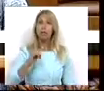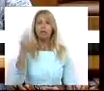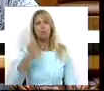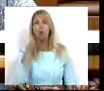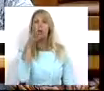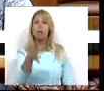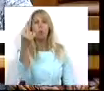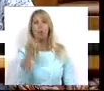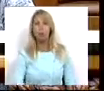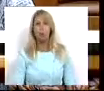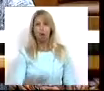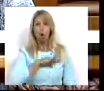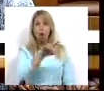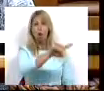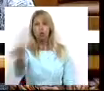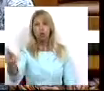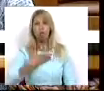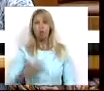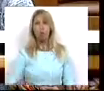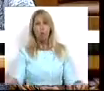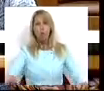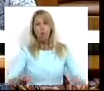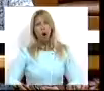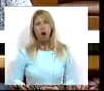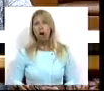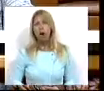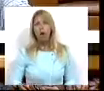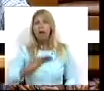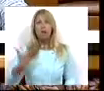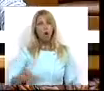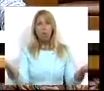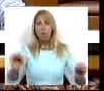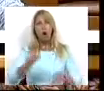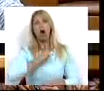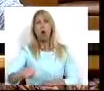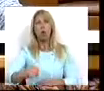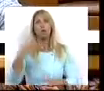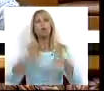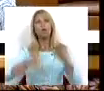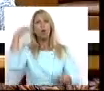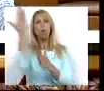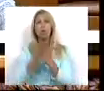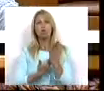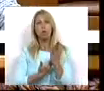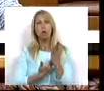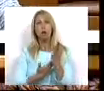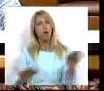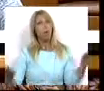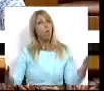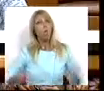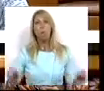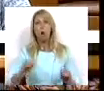dizemos que os senhores não têm legitimidade. Não têm legitimidade para atacar assim o Tribunal Constitucional, não